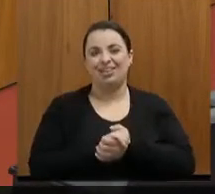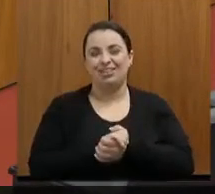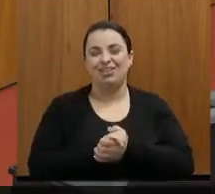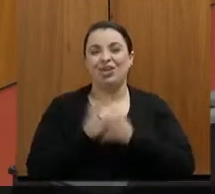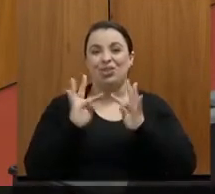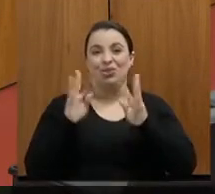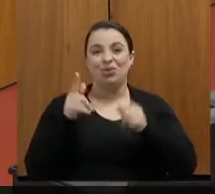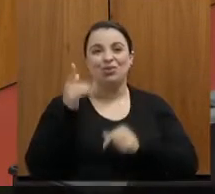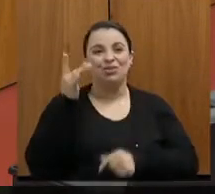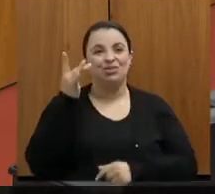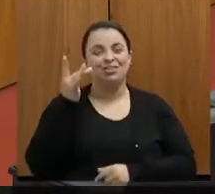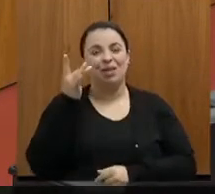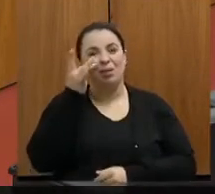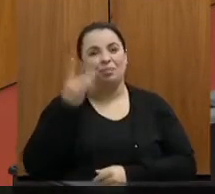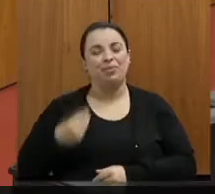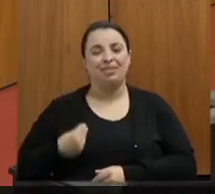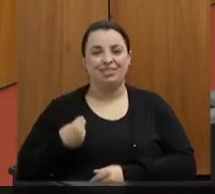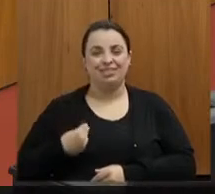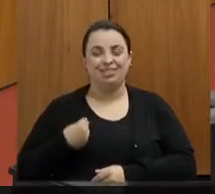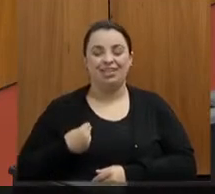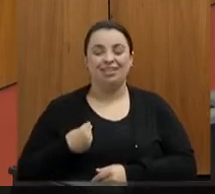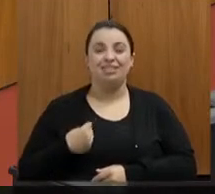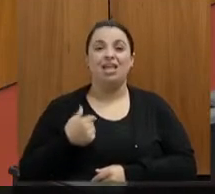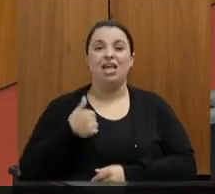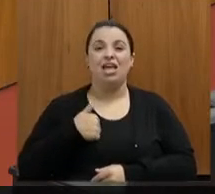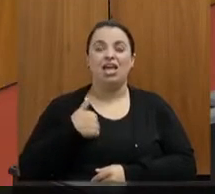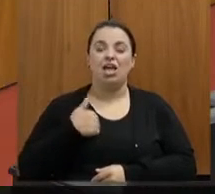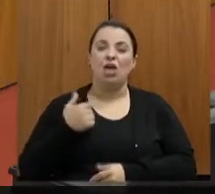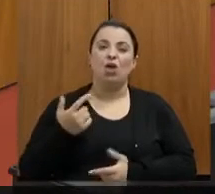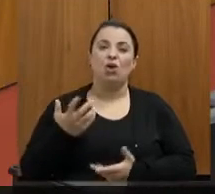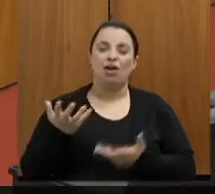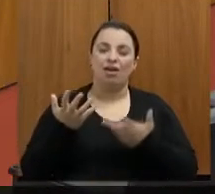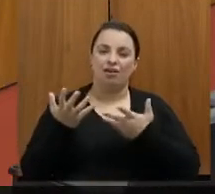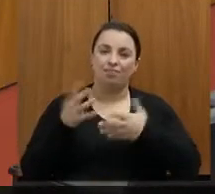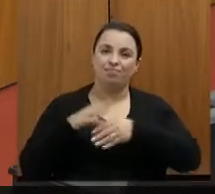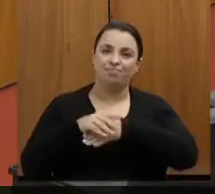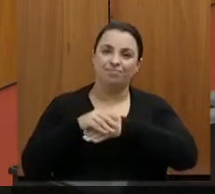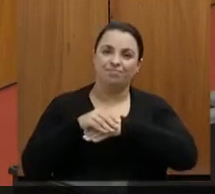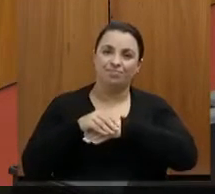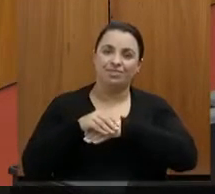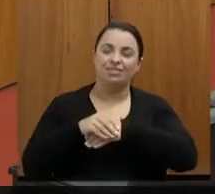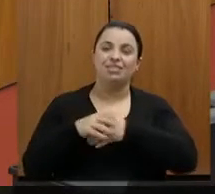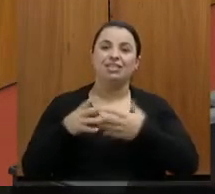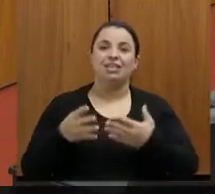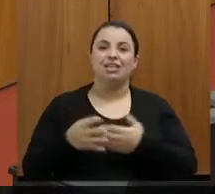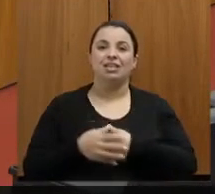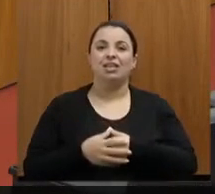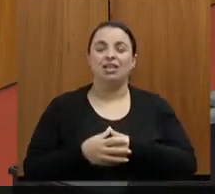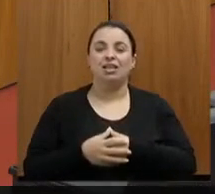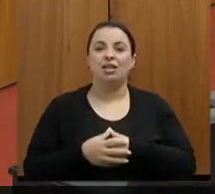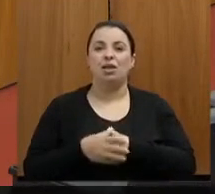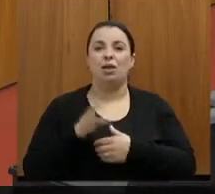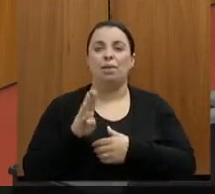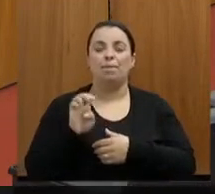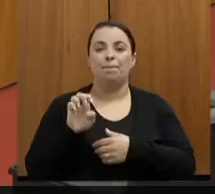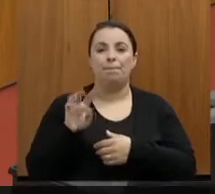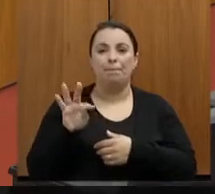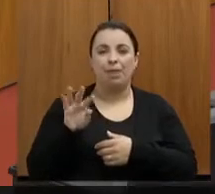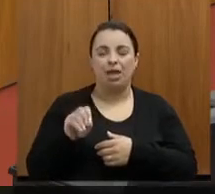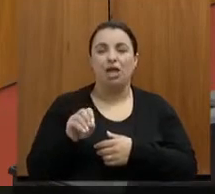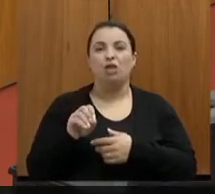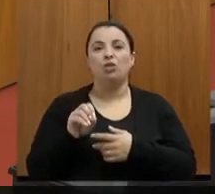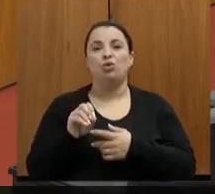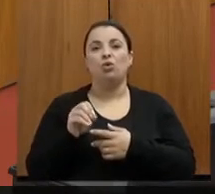presentes. Quero ir na pessoa da deputada e do nosso vereador de Timóteo, Beto Estofamento, cumprimentar todos